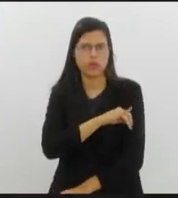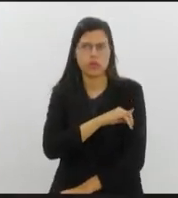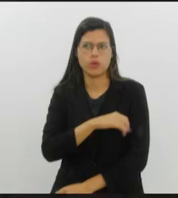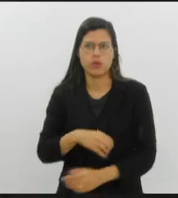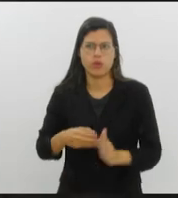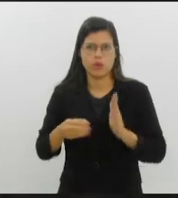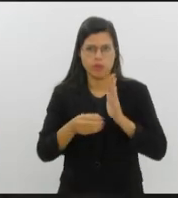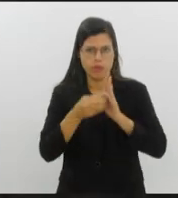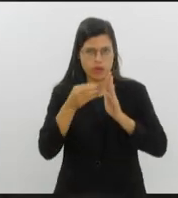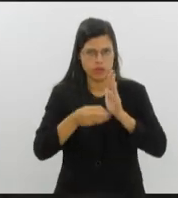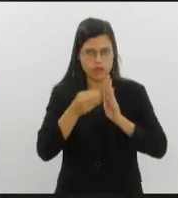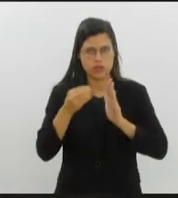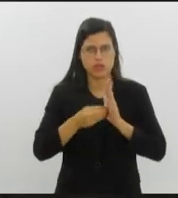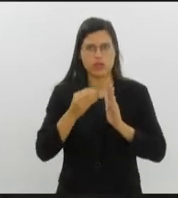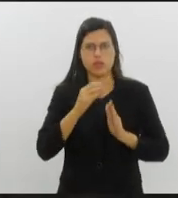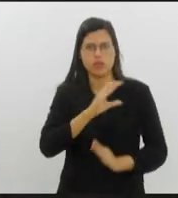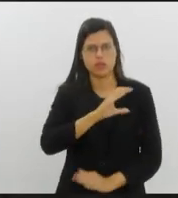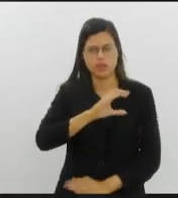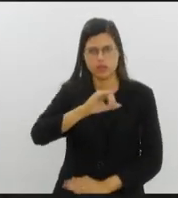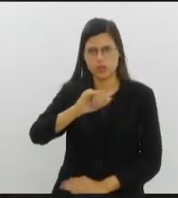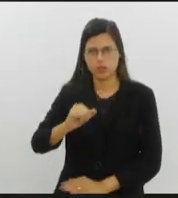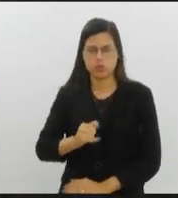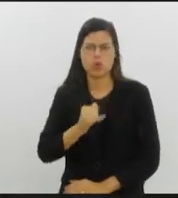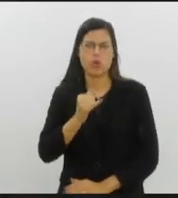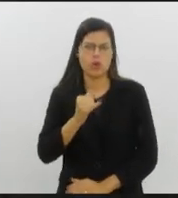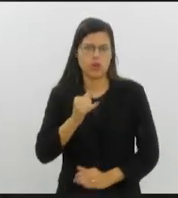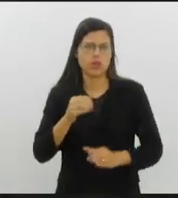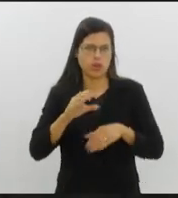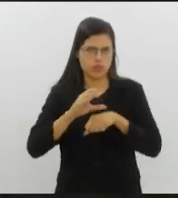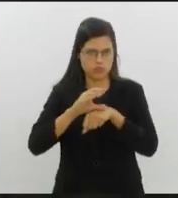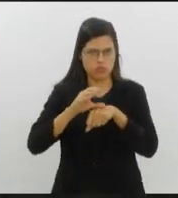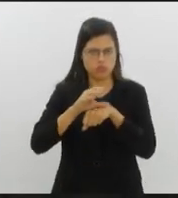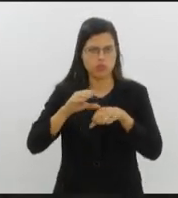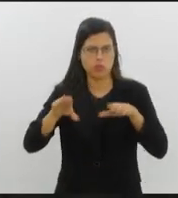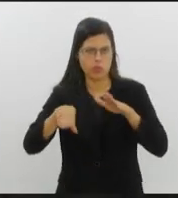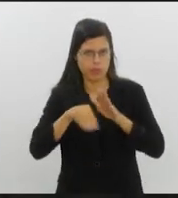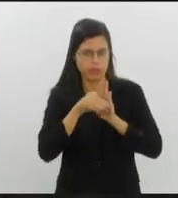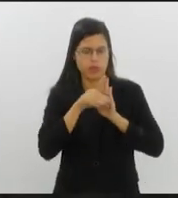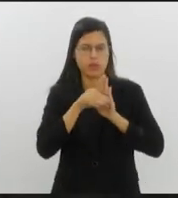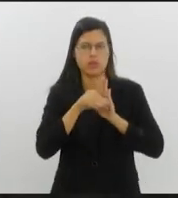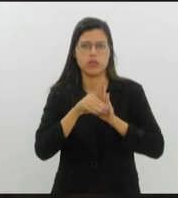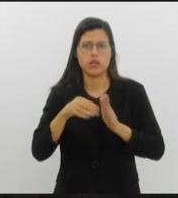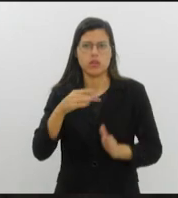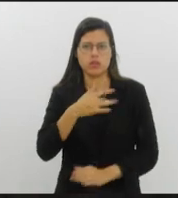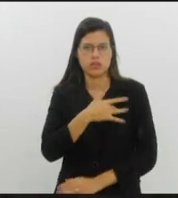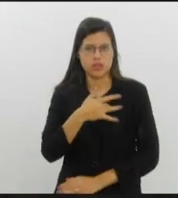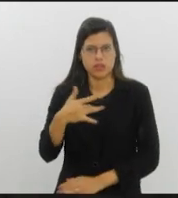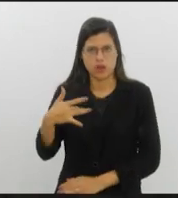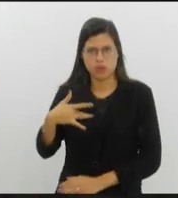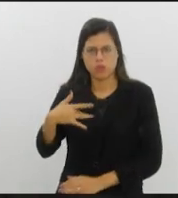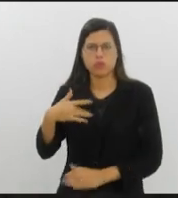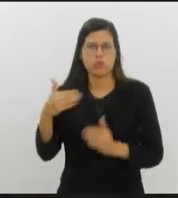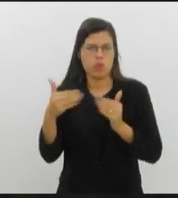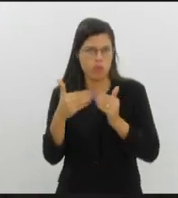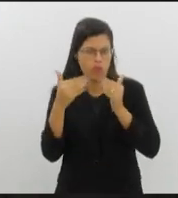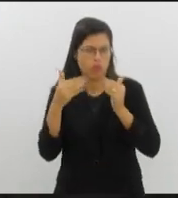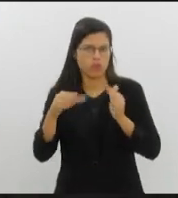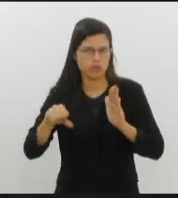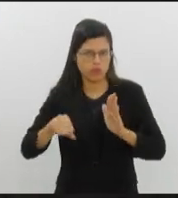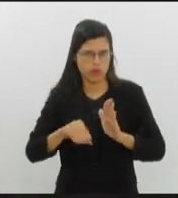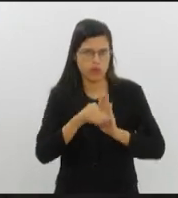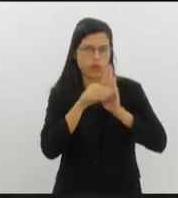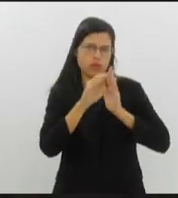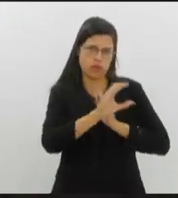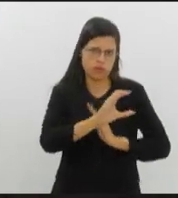das comissões Constituição e Justiça pela constitucionalidade com emendas, de saúde favorável com as emendas da Comissão